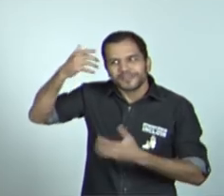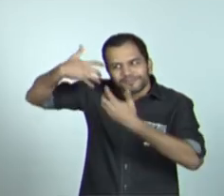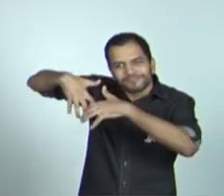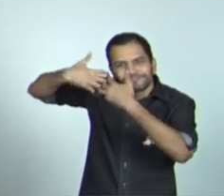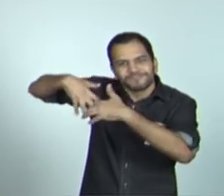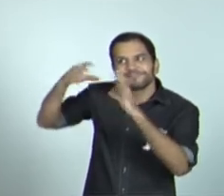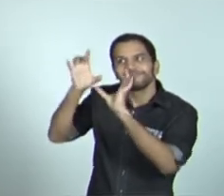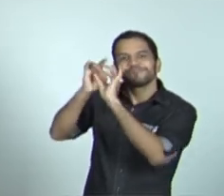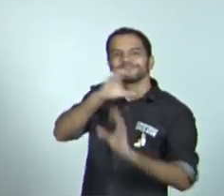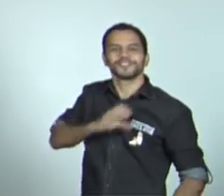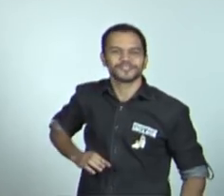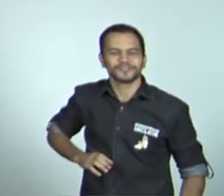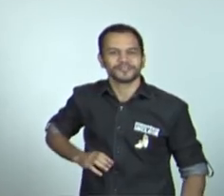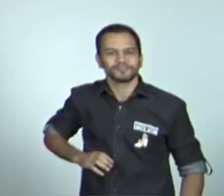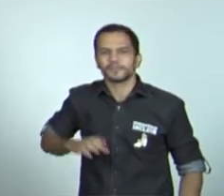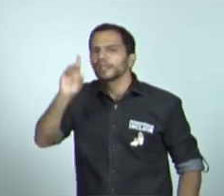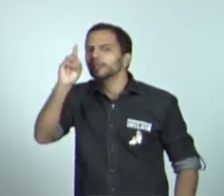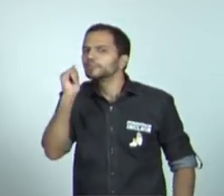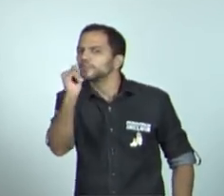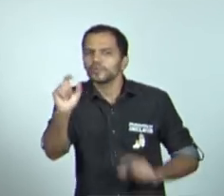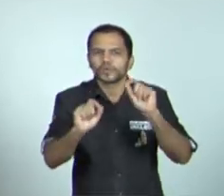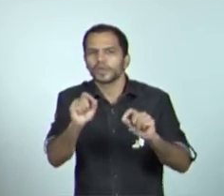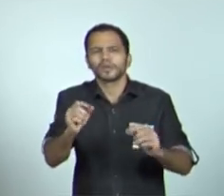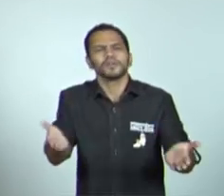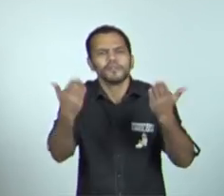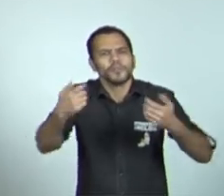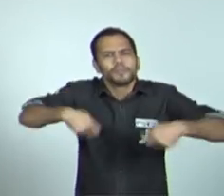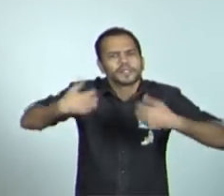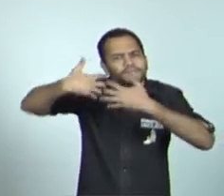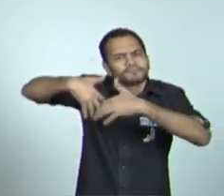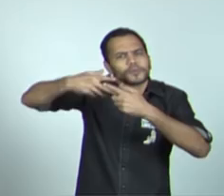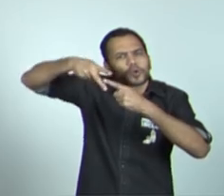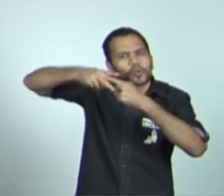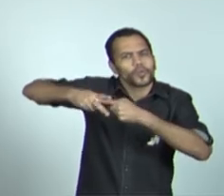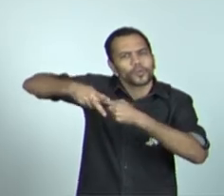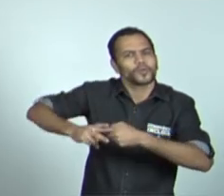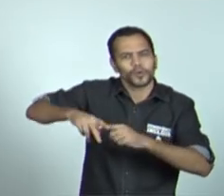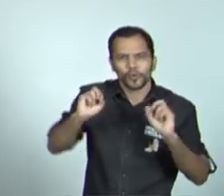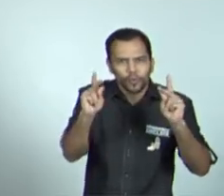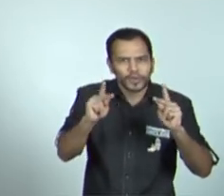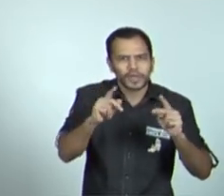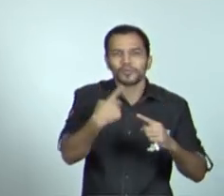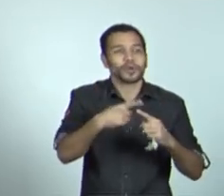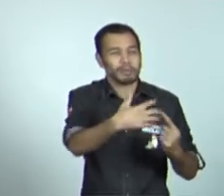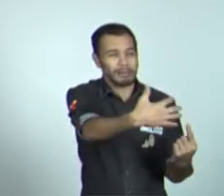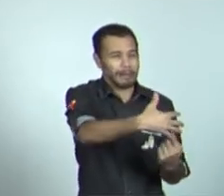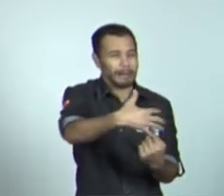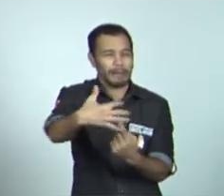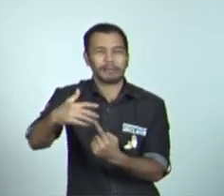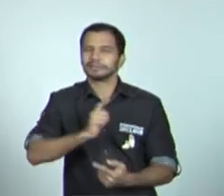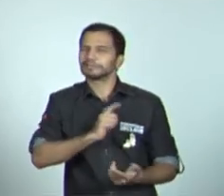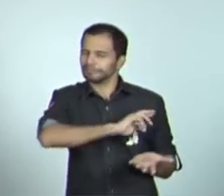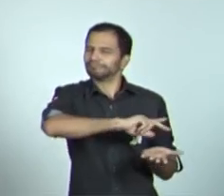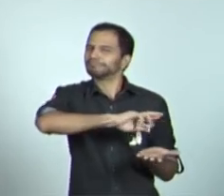vamos reconfigurar sua mente aí para que ameaça não te jogue na lona para caminhar essa te joga para cima e vamos reconfigurar a mente aí